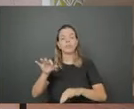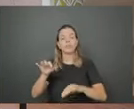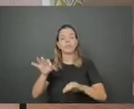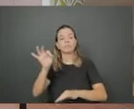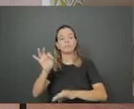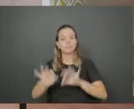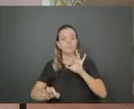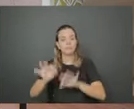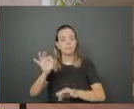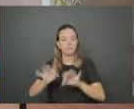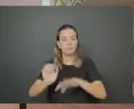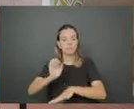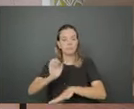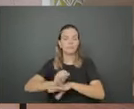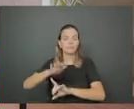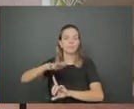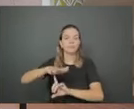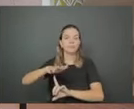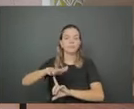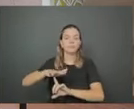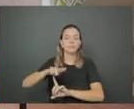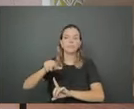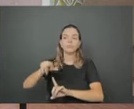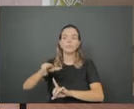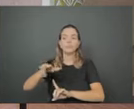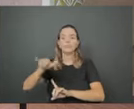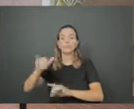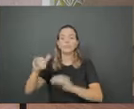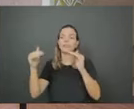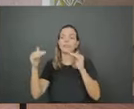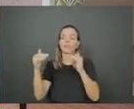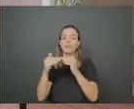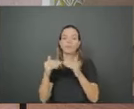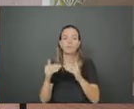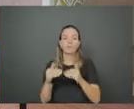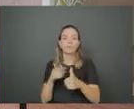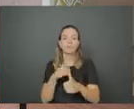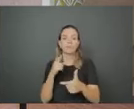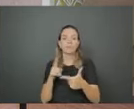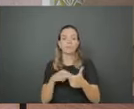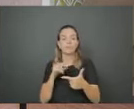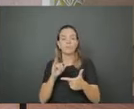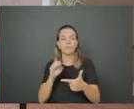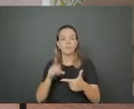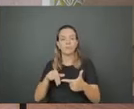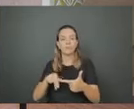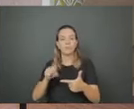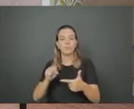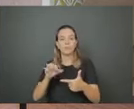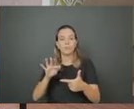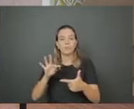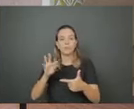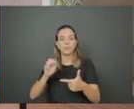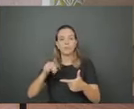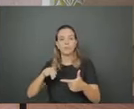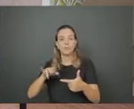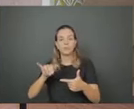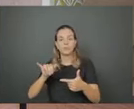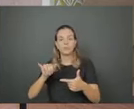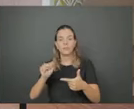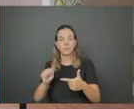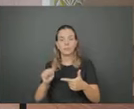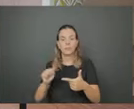Paraná corroborar com todas essas primeira e segunda instância para a perda do posto de tenente-coronel